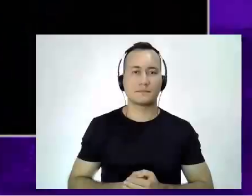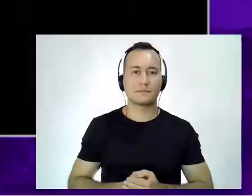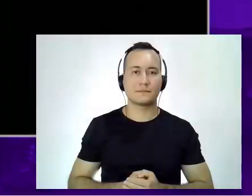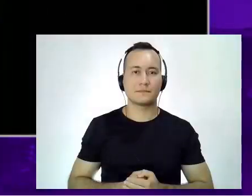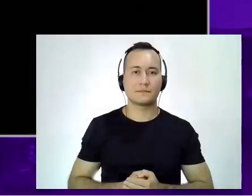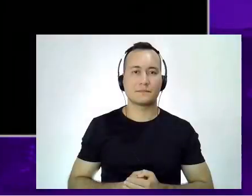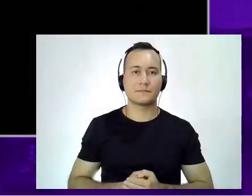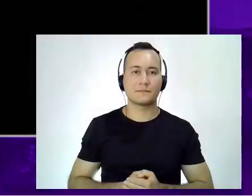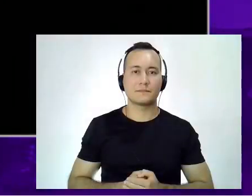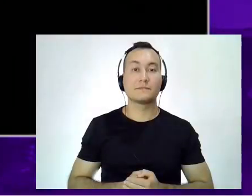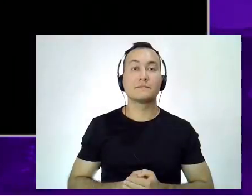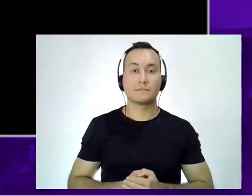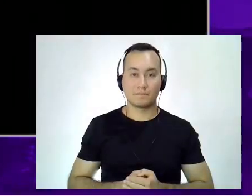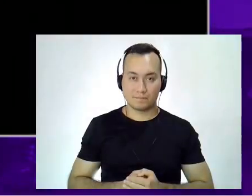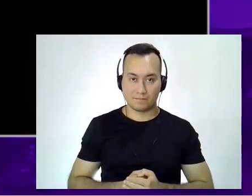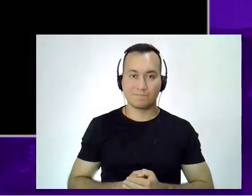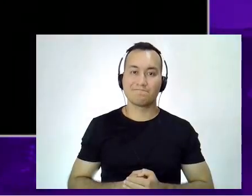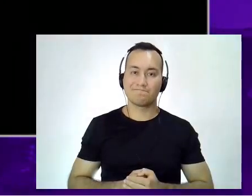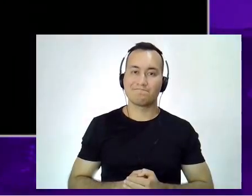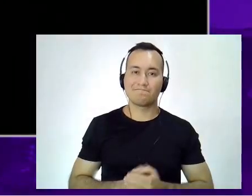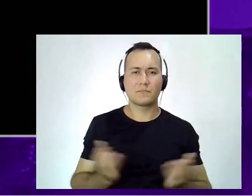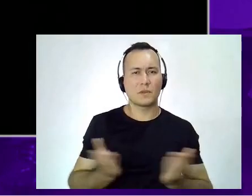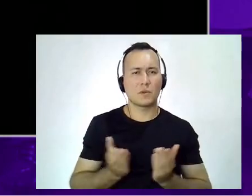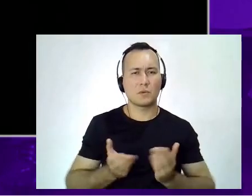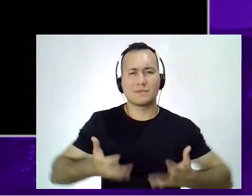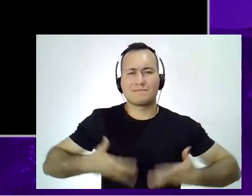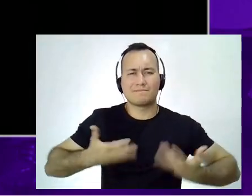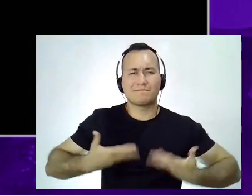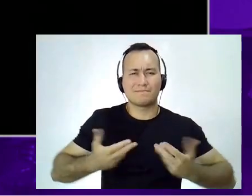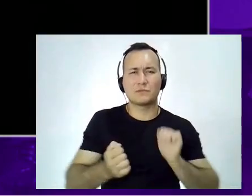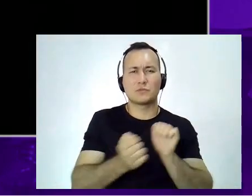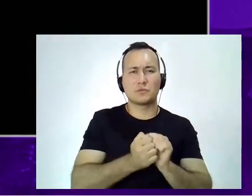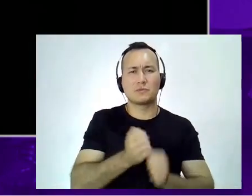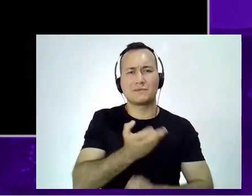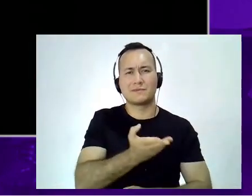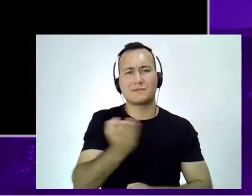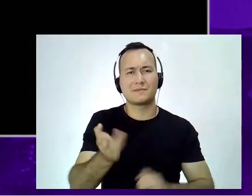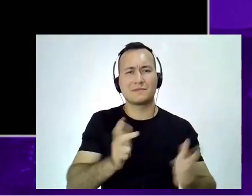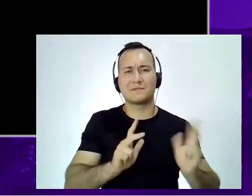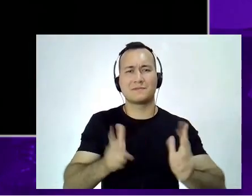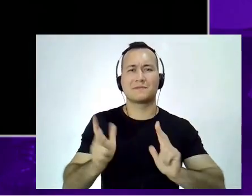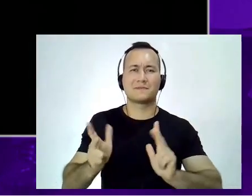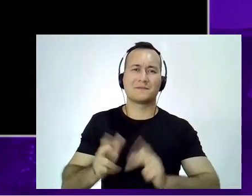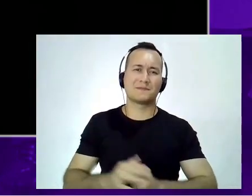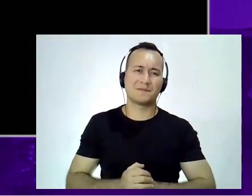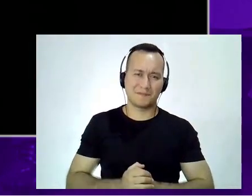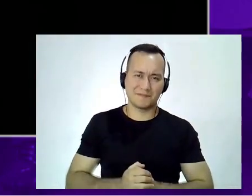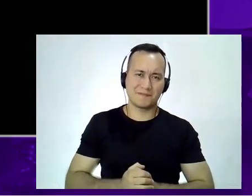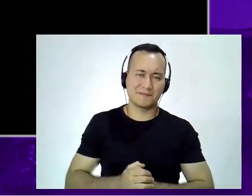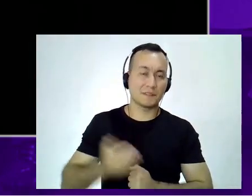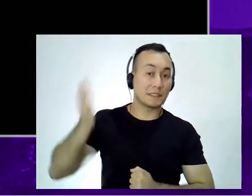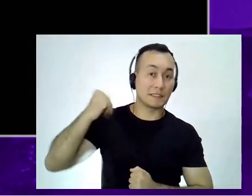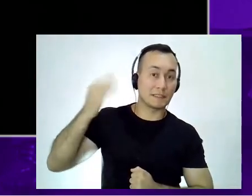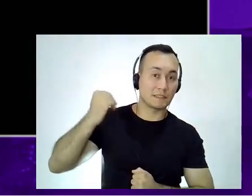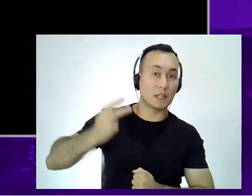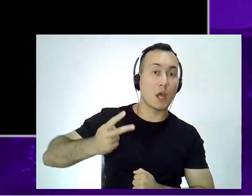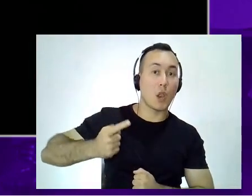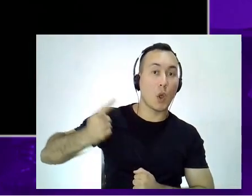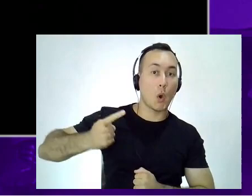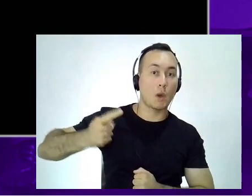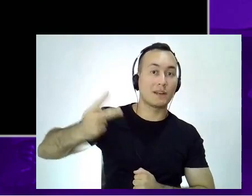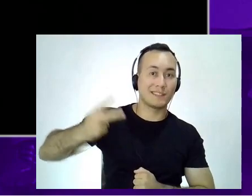TDC, mas ela tem algumas coisas diferentes, né? Então, é a terceira apresentação que eu estou fazendo no TDC, mas as duas primeiras que eu fiz, elas